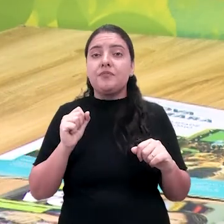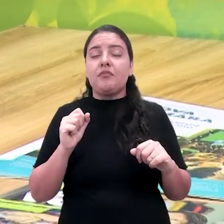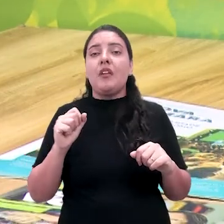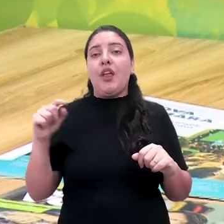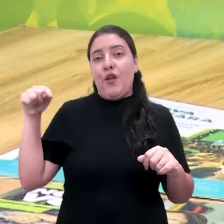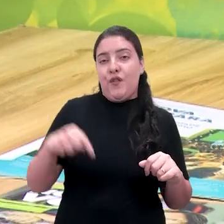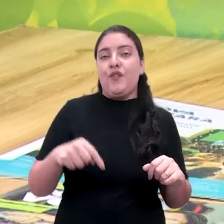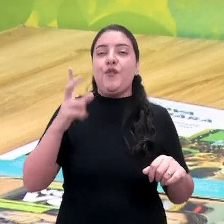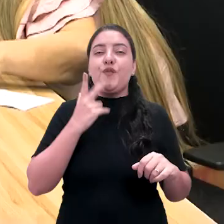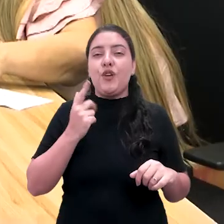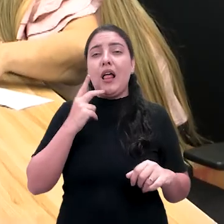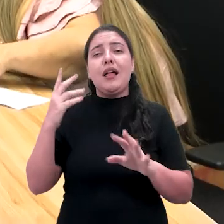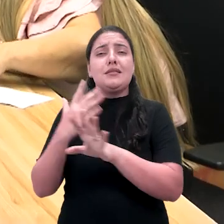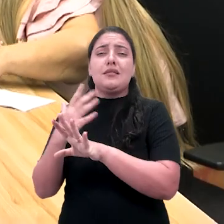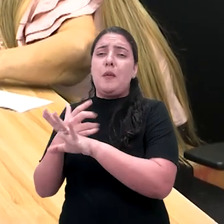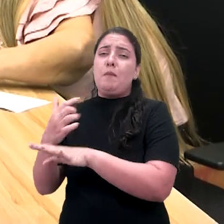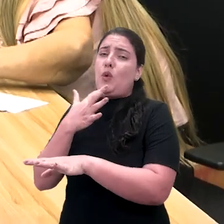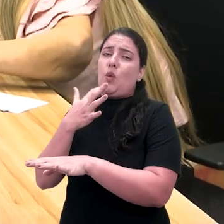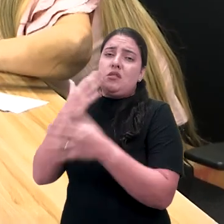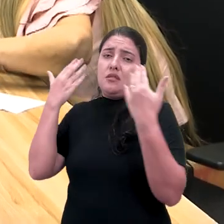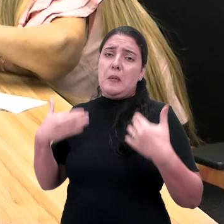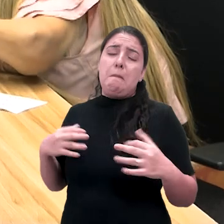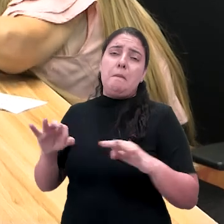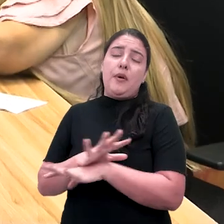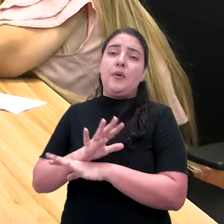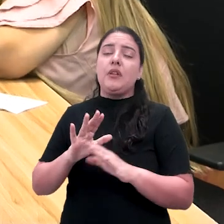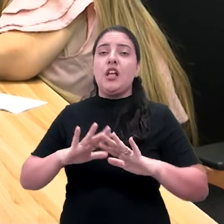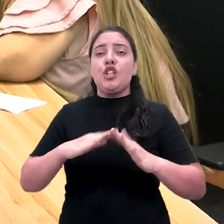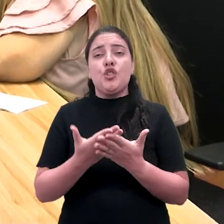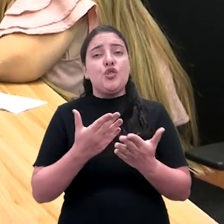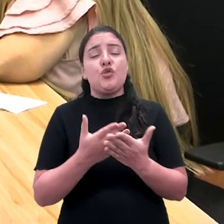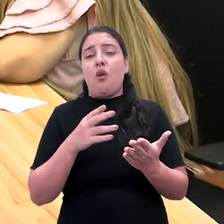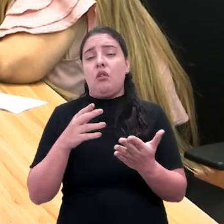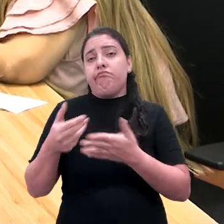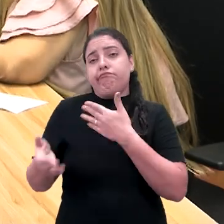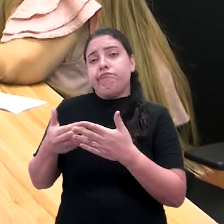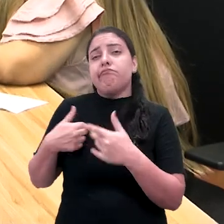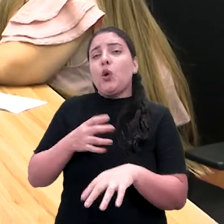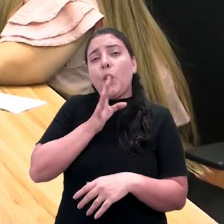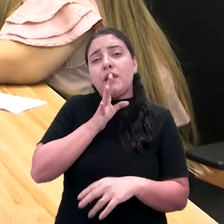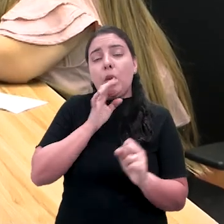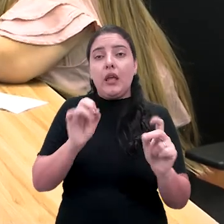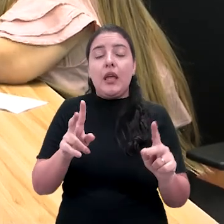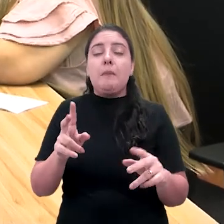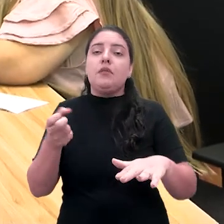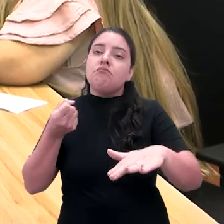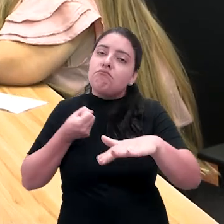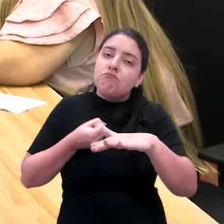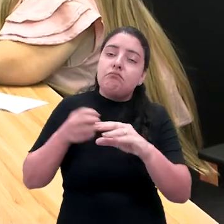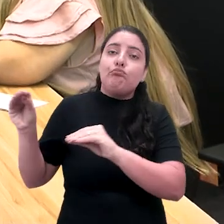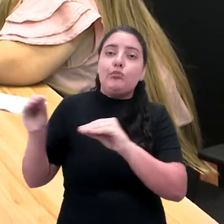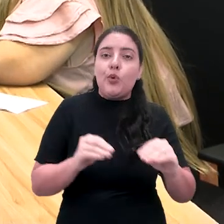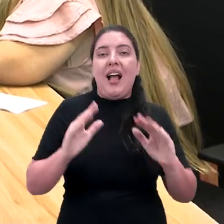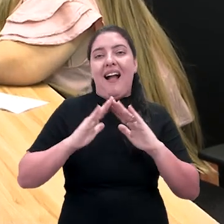cá, pra Fortaleza, né? Porque lá na minha cidade todo mundo já me conhecia. Sim. Então, a escola que eu fosse já era conhecida e tudo. Mas quando foi essa mudança